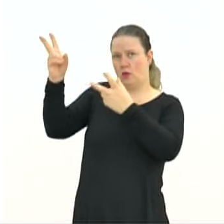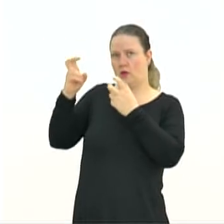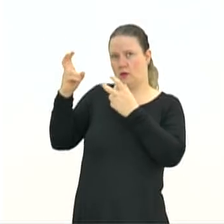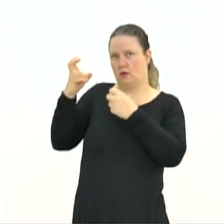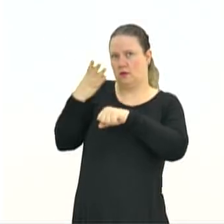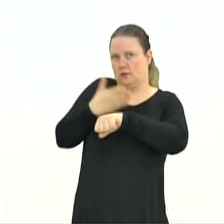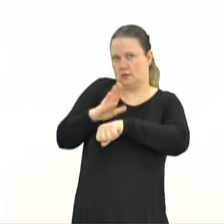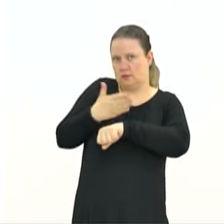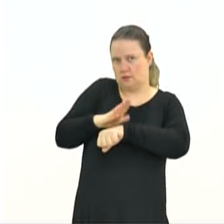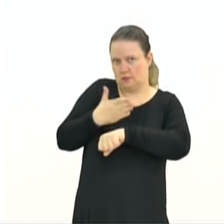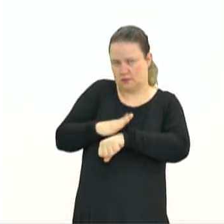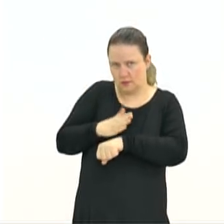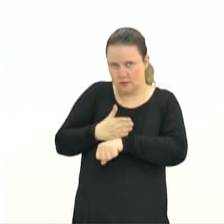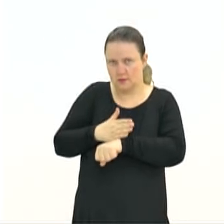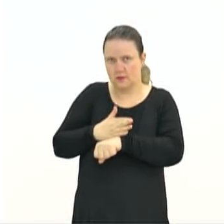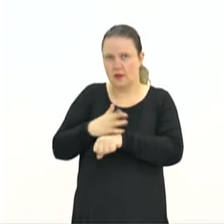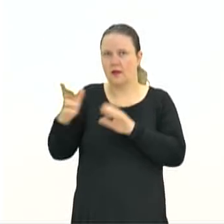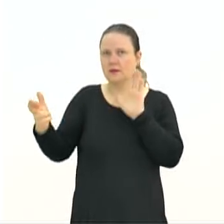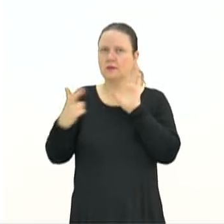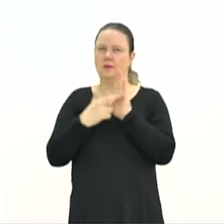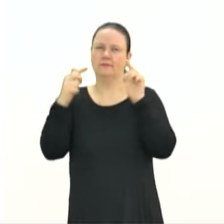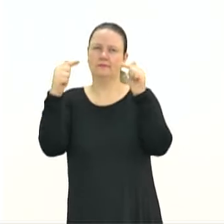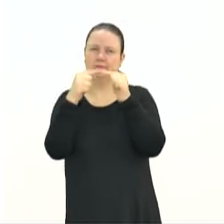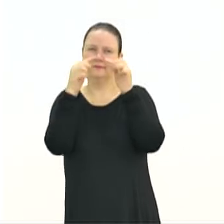e interprete qual que é a resposta correta.